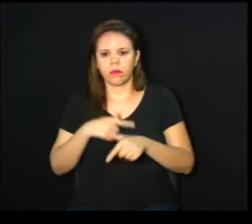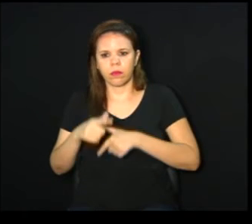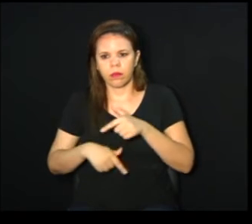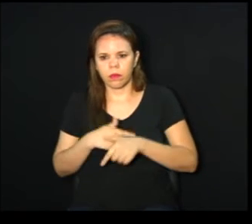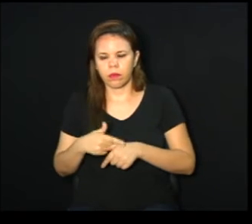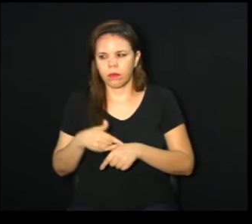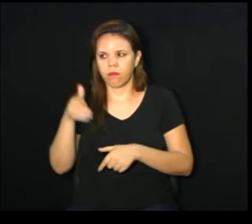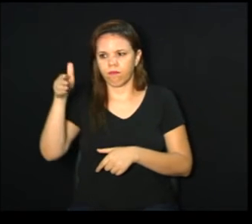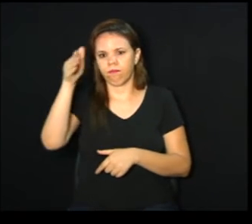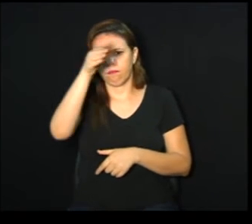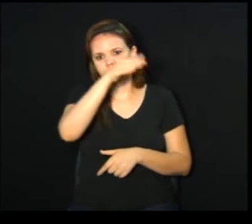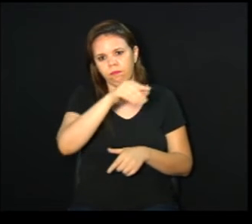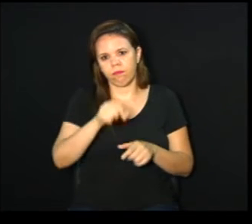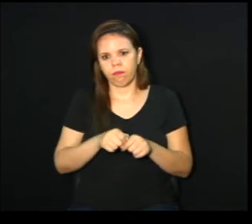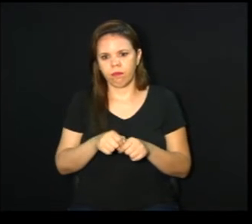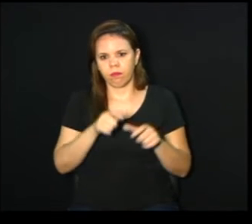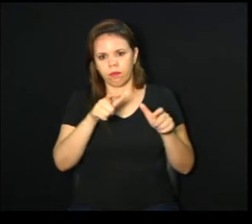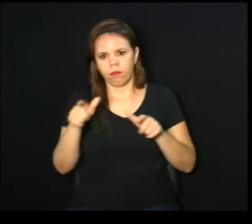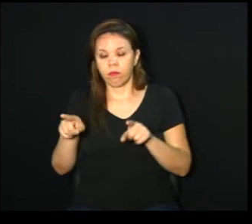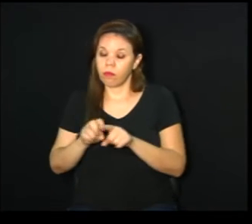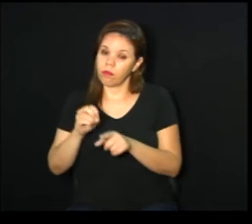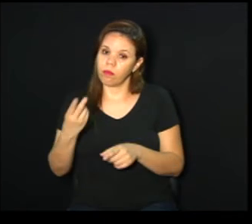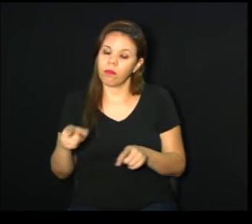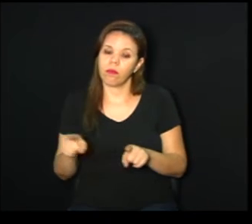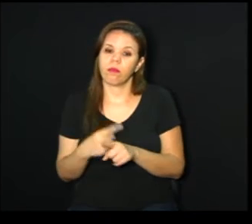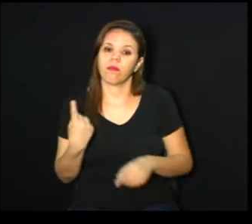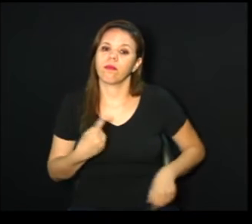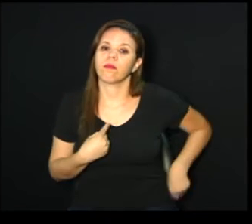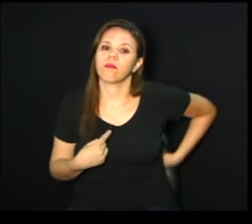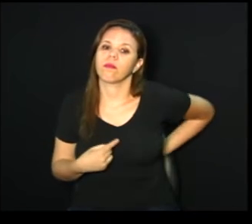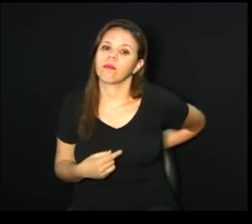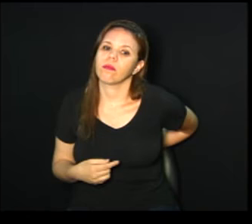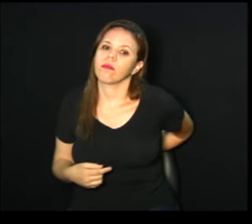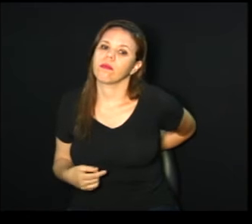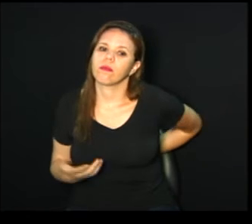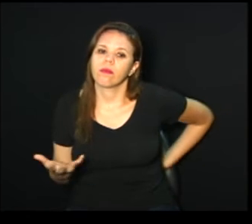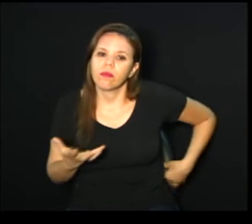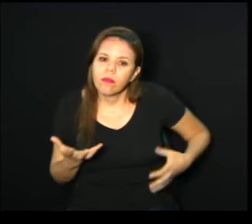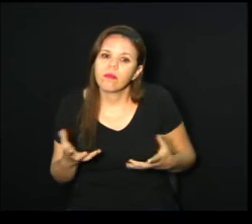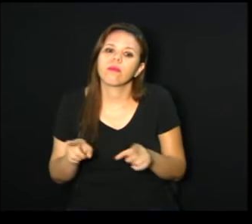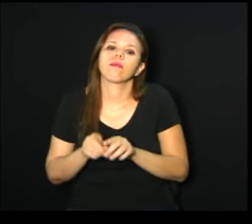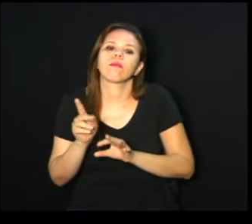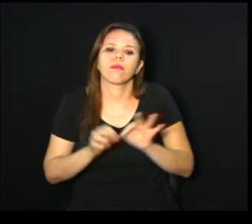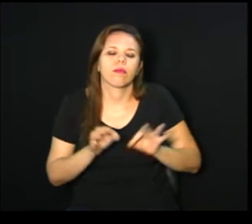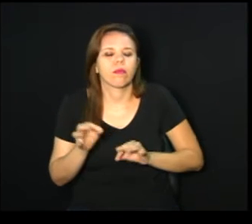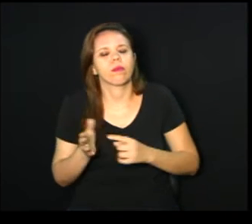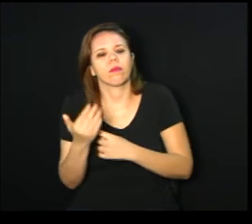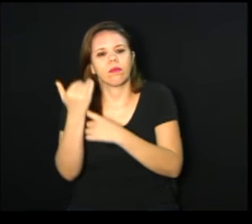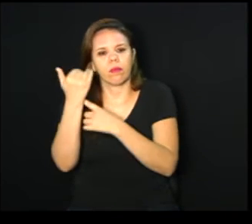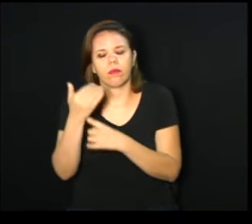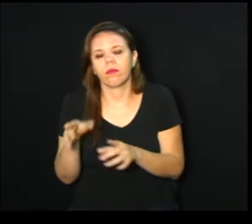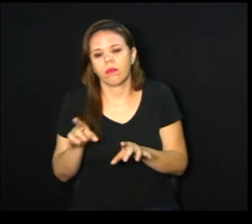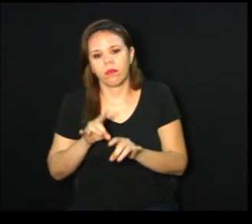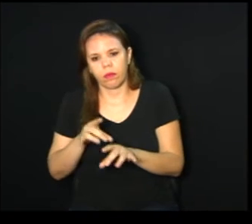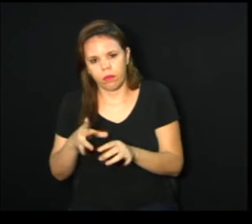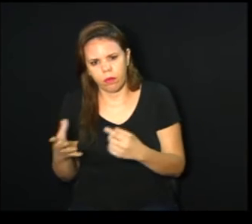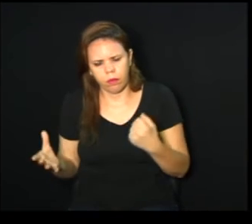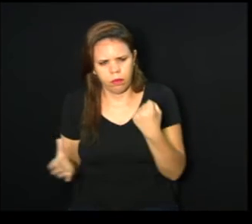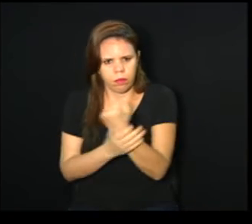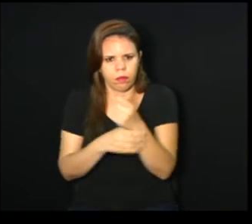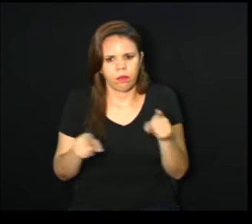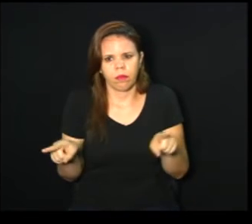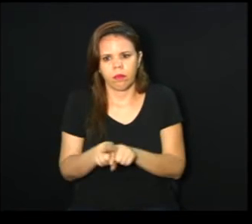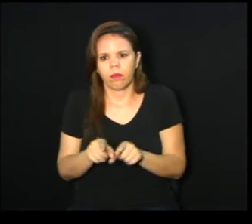remotamente e de forma ilhada da rede vai requerer uma regulamentação ou procedimentos técnicos de segurança, porque a segurança é um